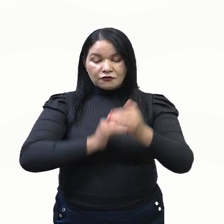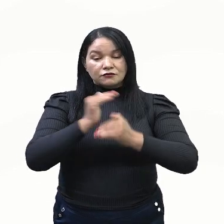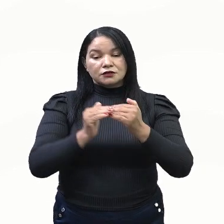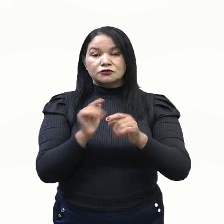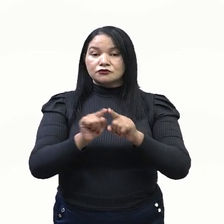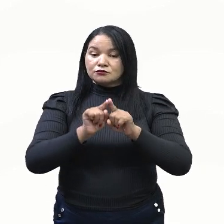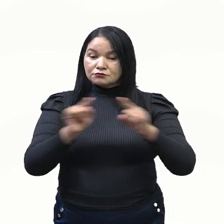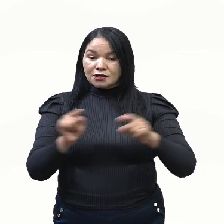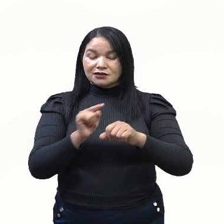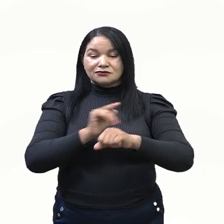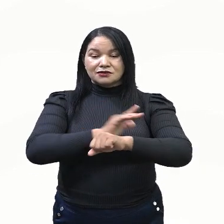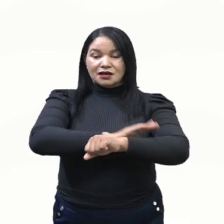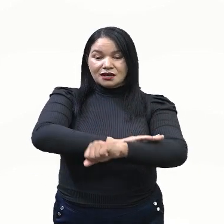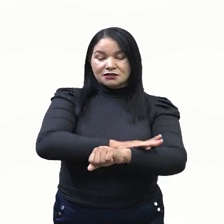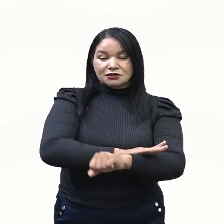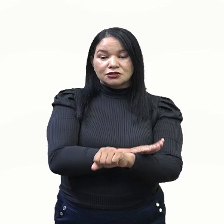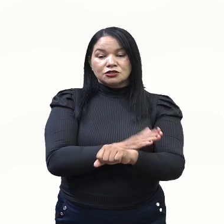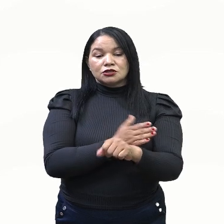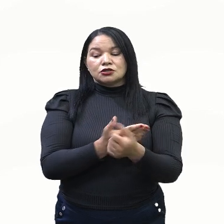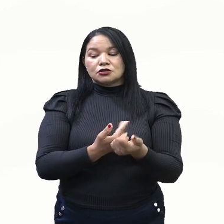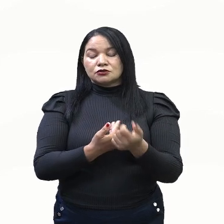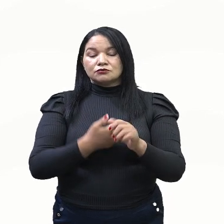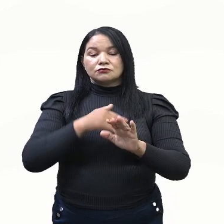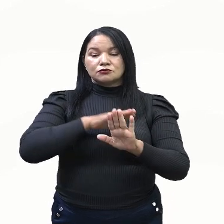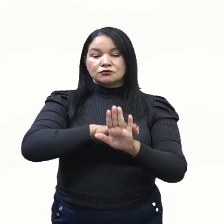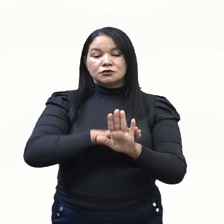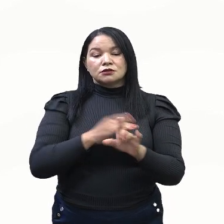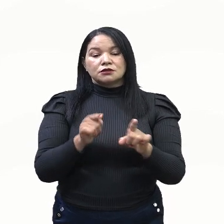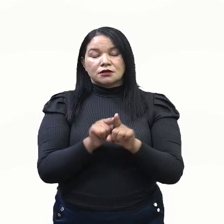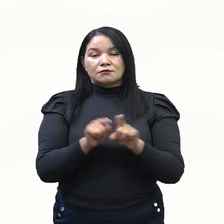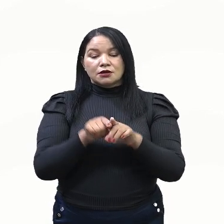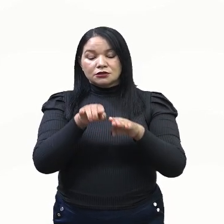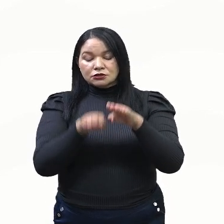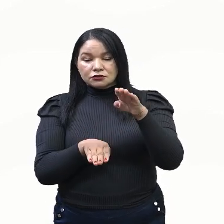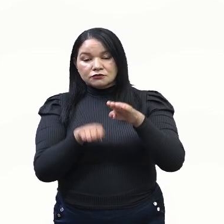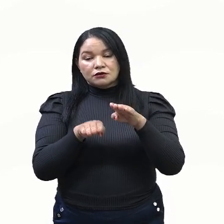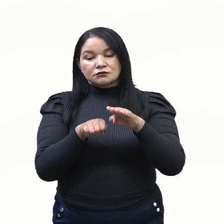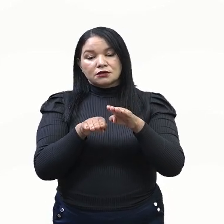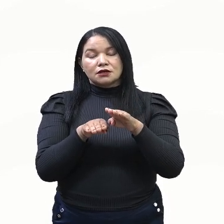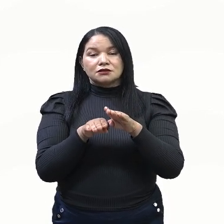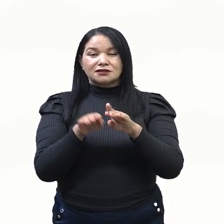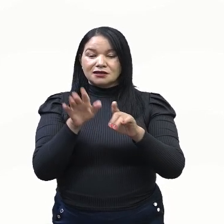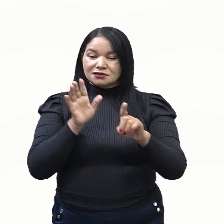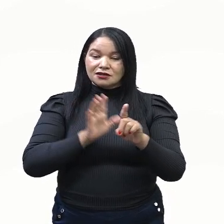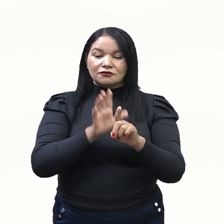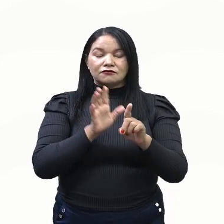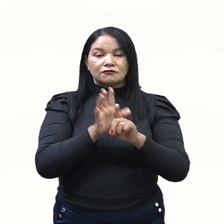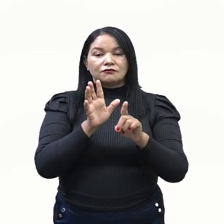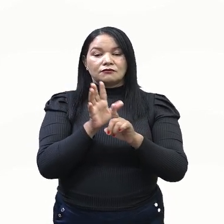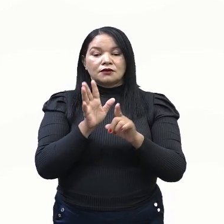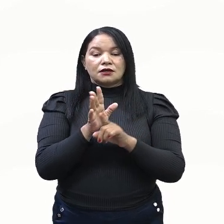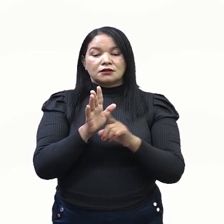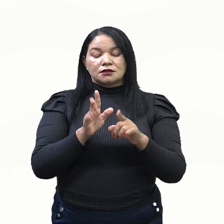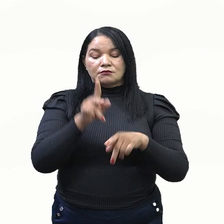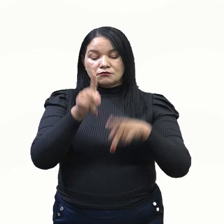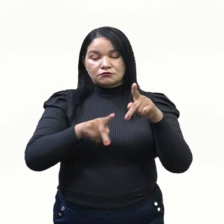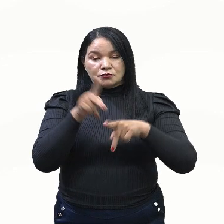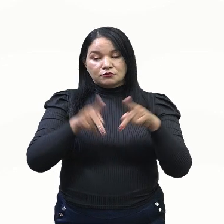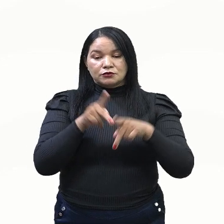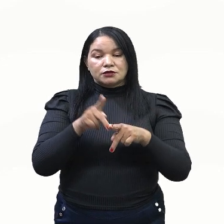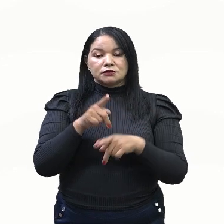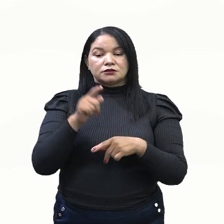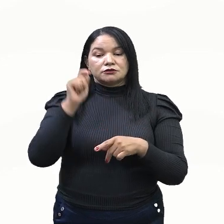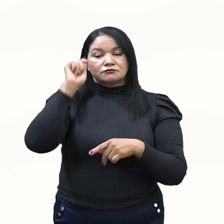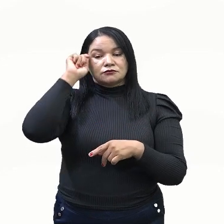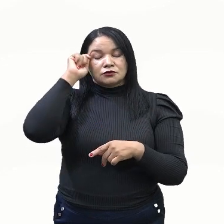estrutural e as desigualdades econômicas e sociais afetam a população afrodescendente. A